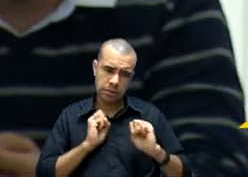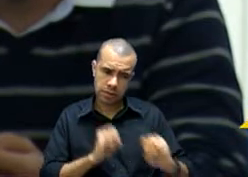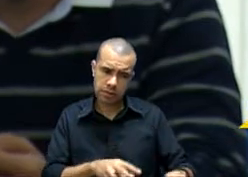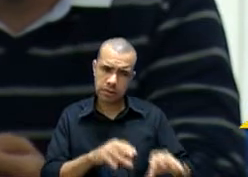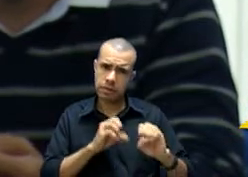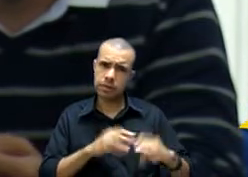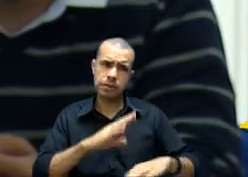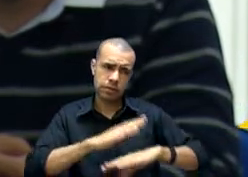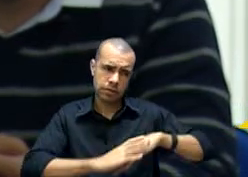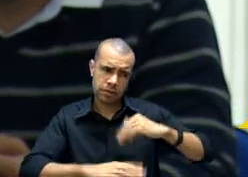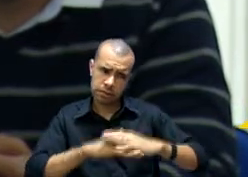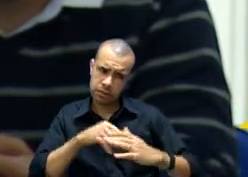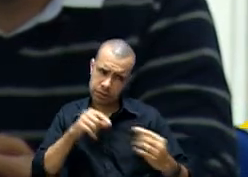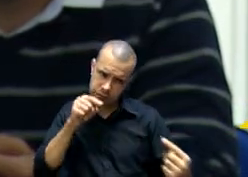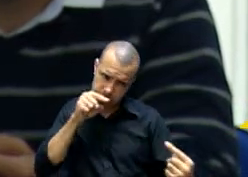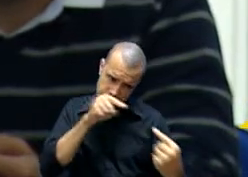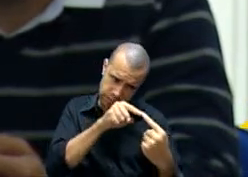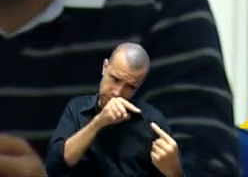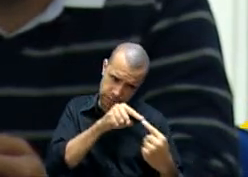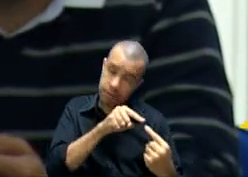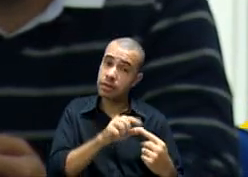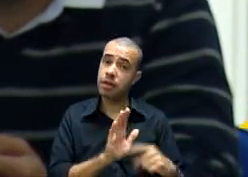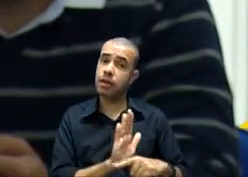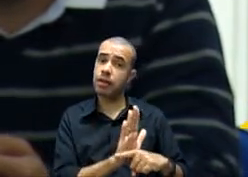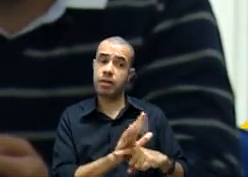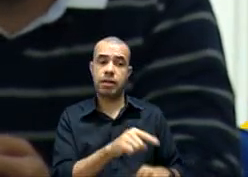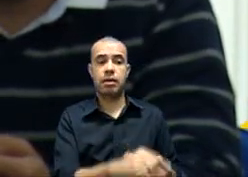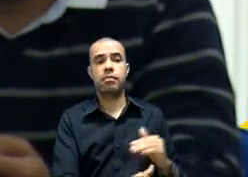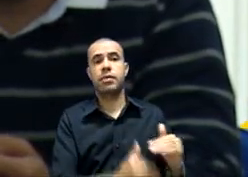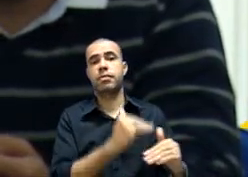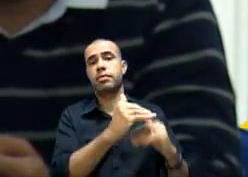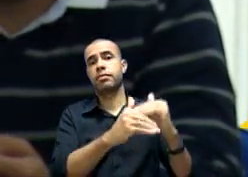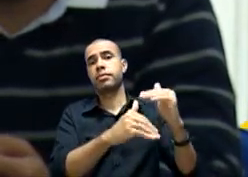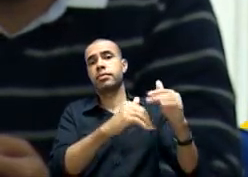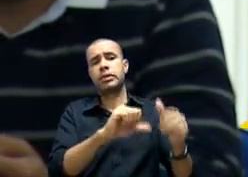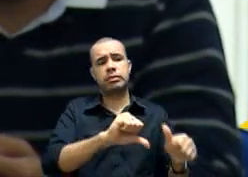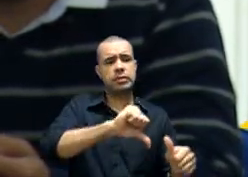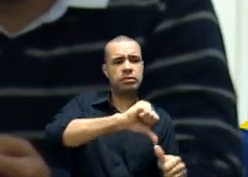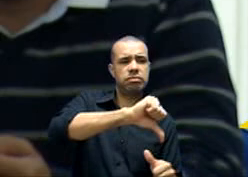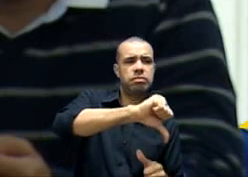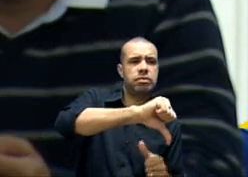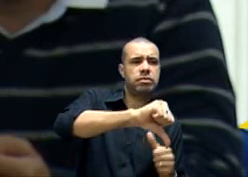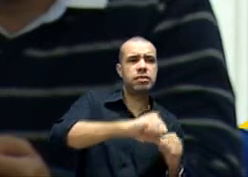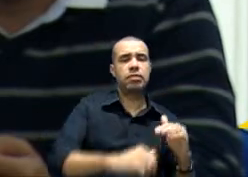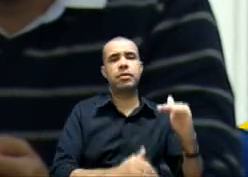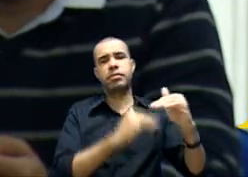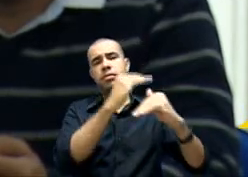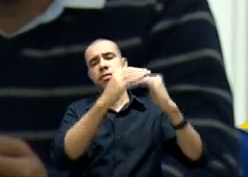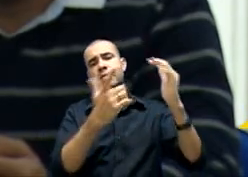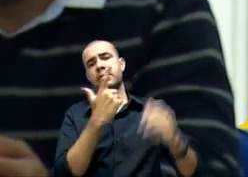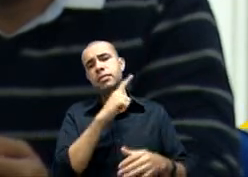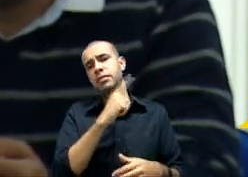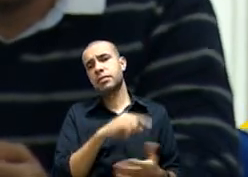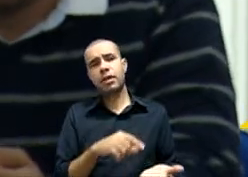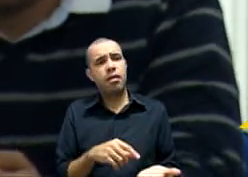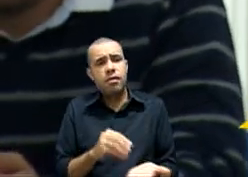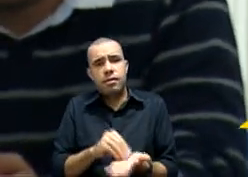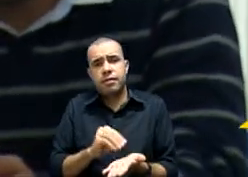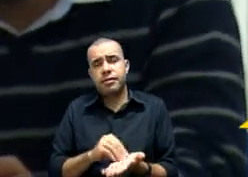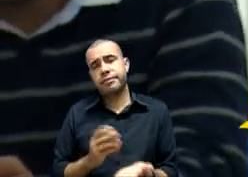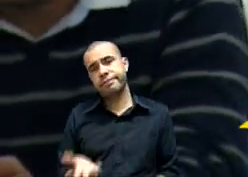proporcionava corrigir e avançar nesse âmbito aí da dificuldade. Então, o que